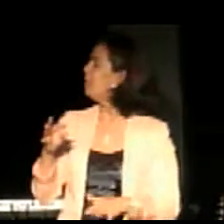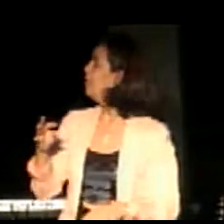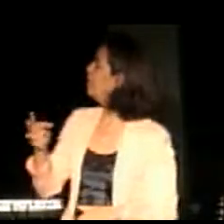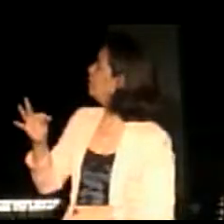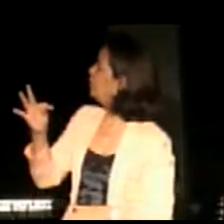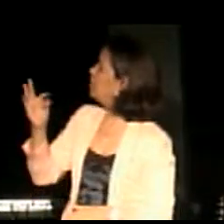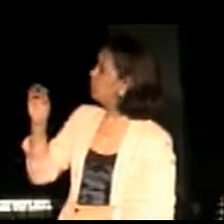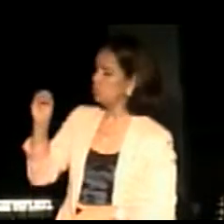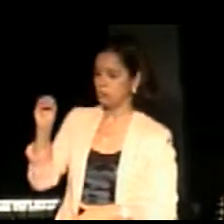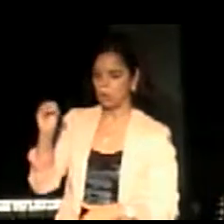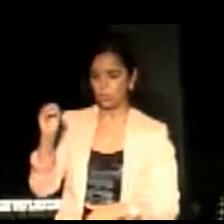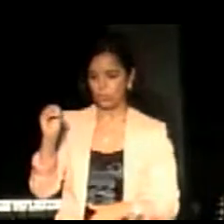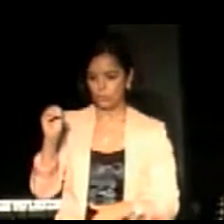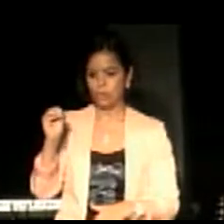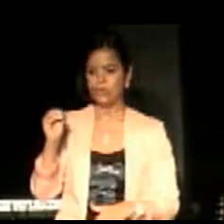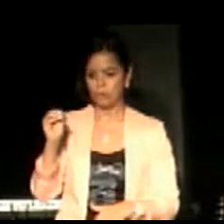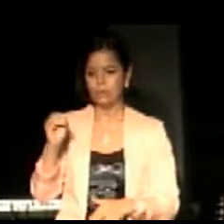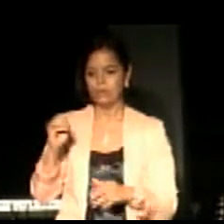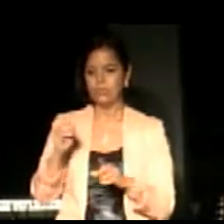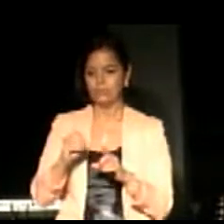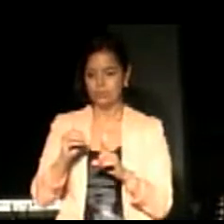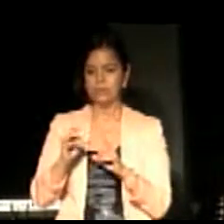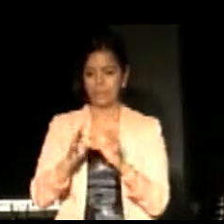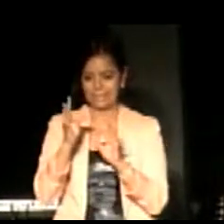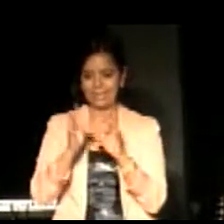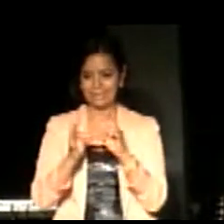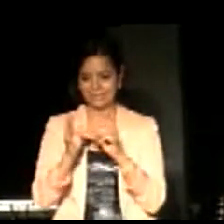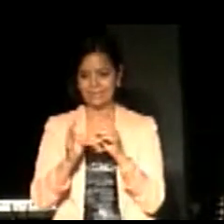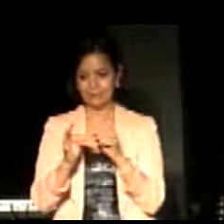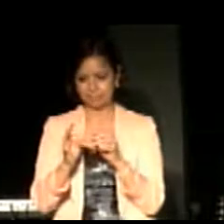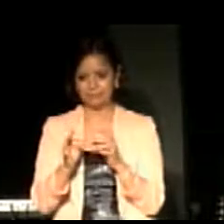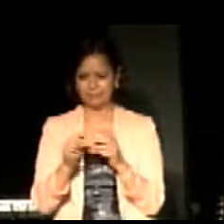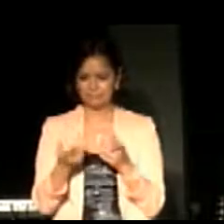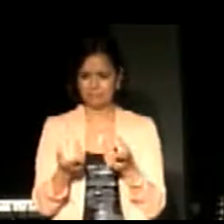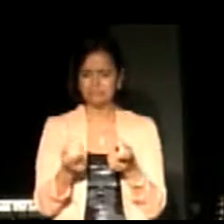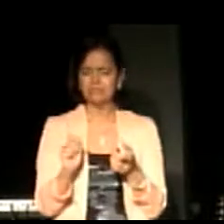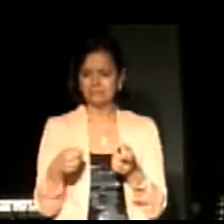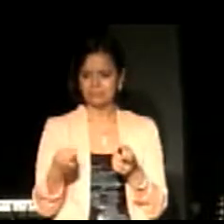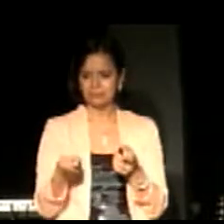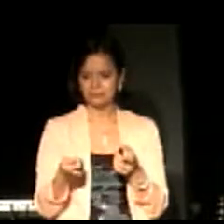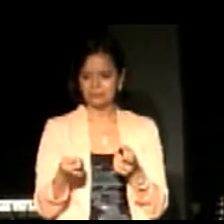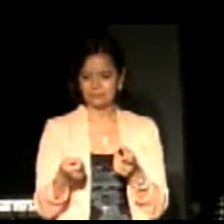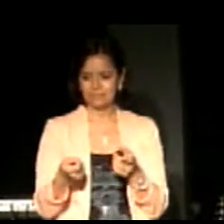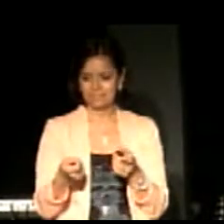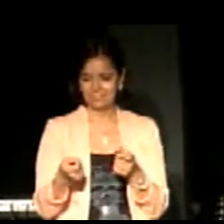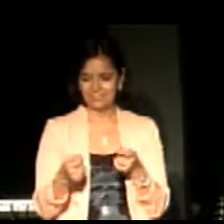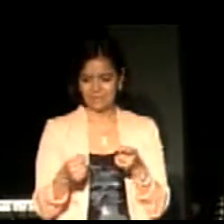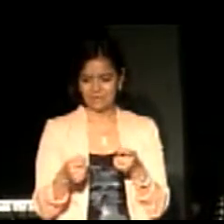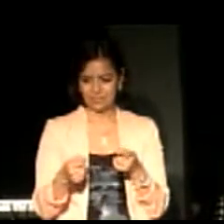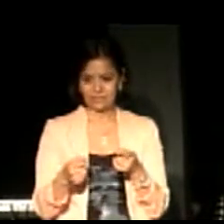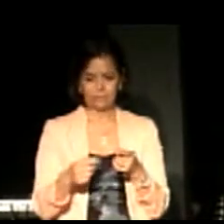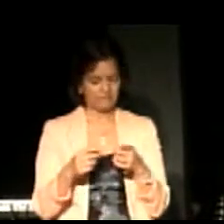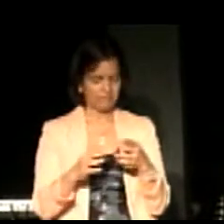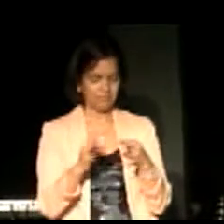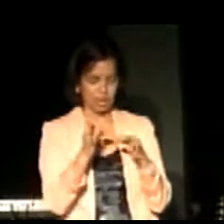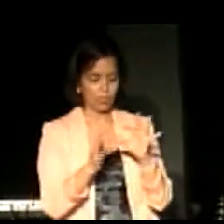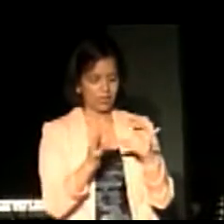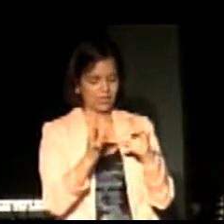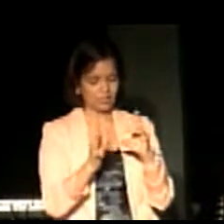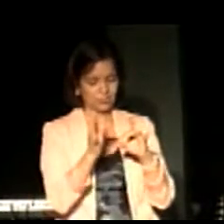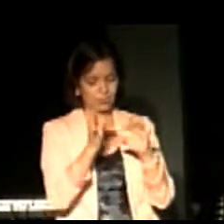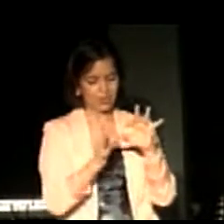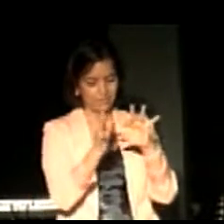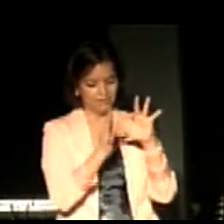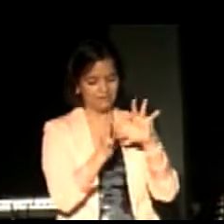muito lentos no uso da fala branda que leva à cura. Muito lentos. Eu